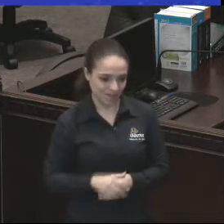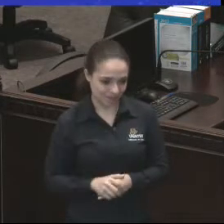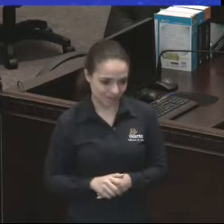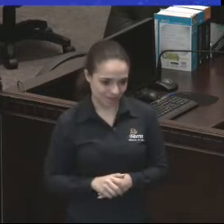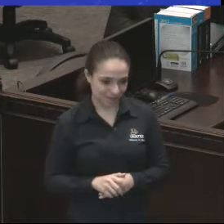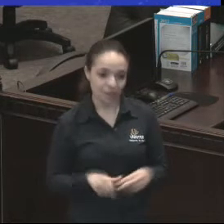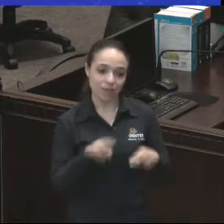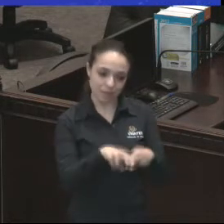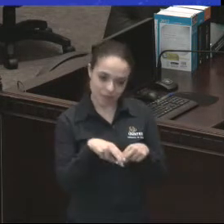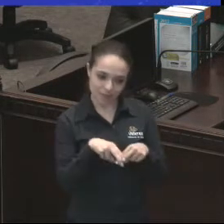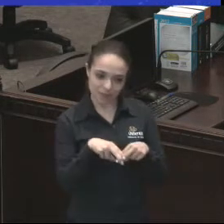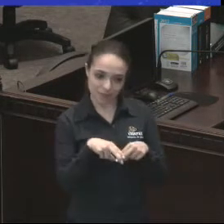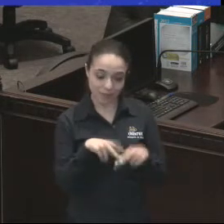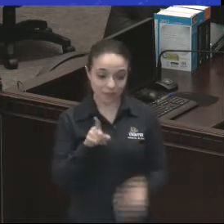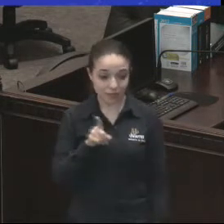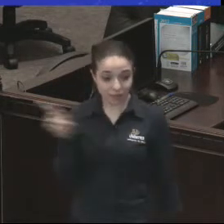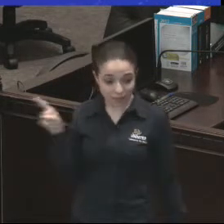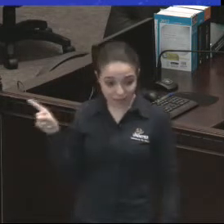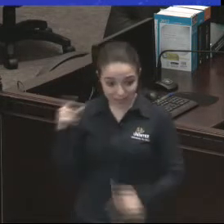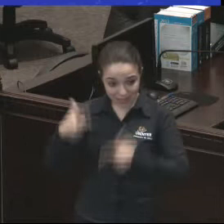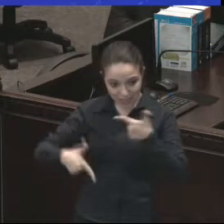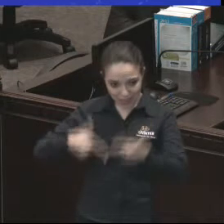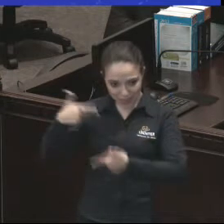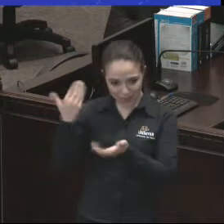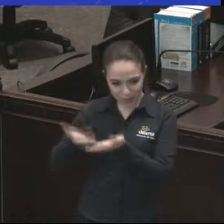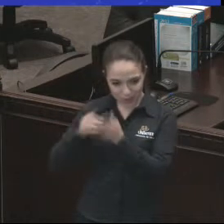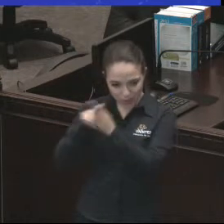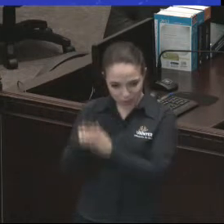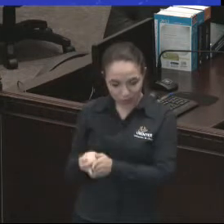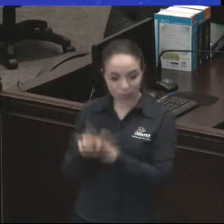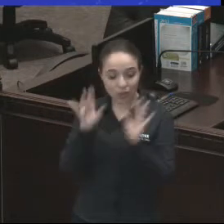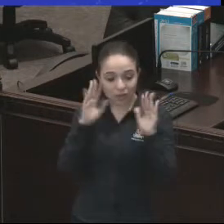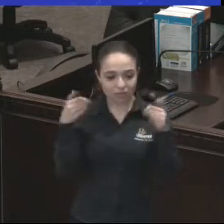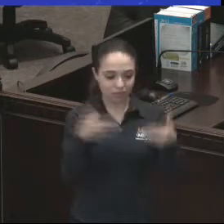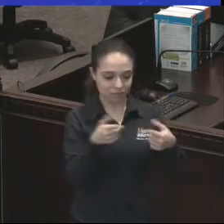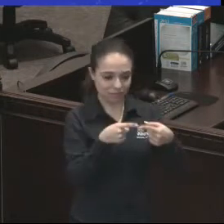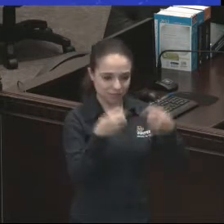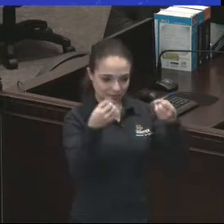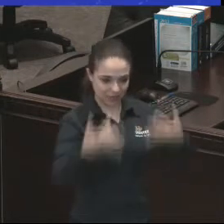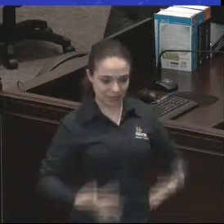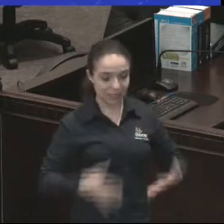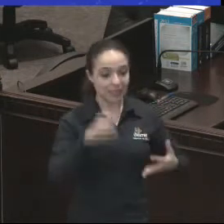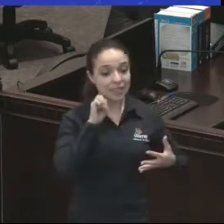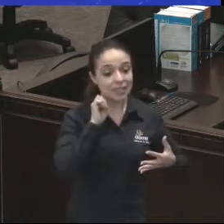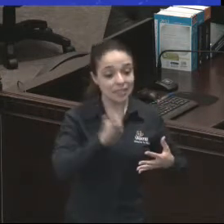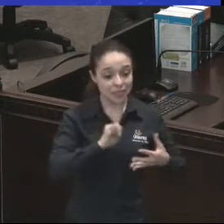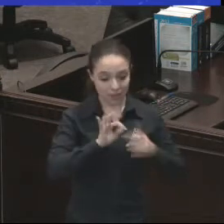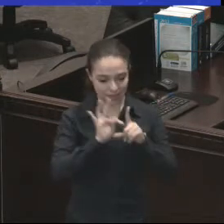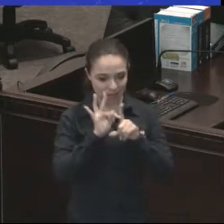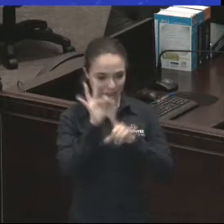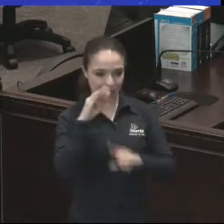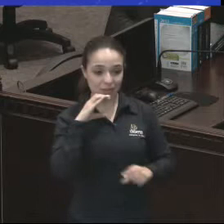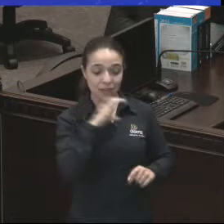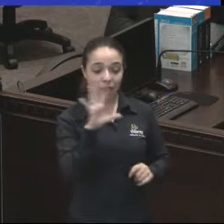Uma outra parte desse trabalho, estudando particularmente o diclofenaco aqui, no processo de migração, do processo inflamatório, a gente